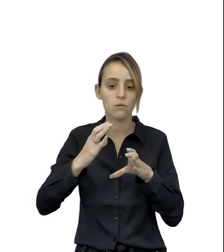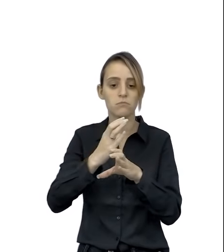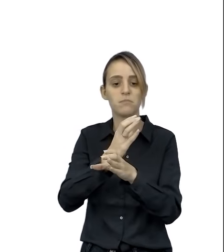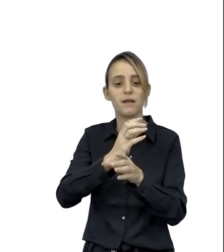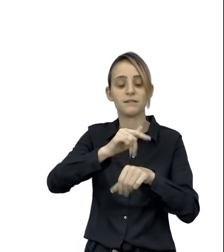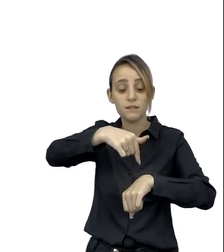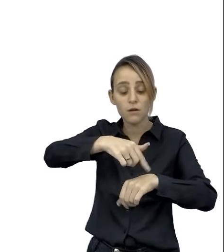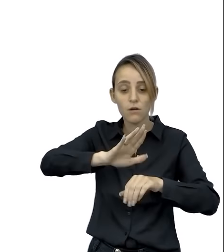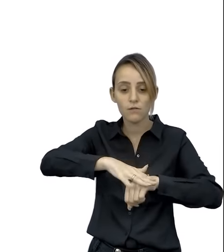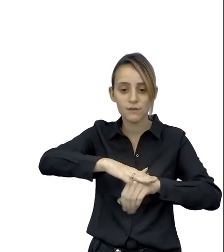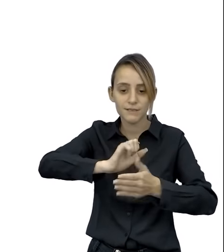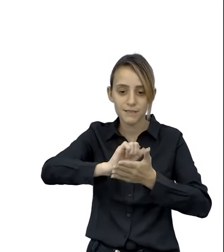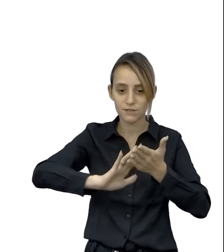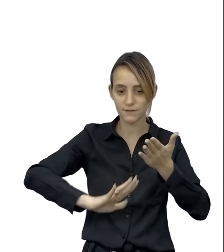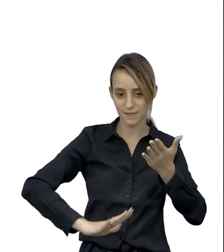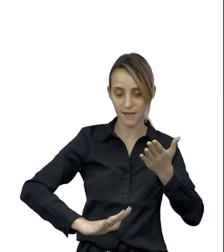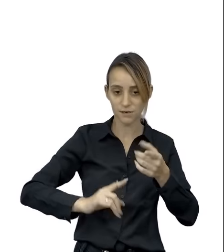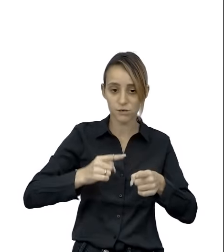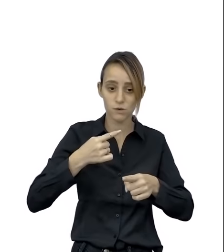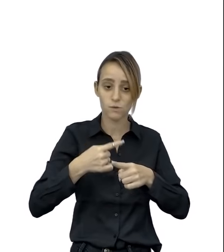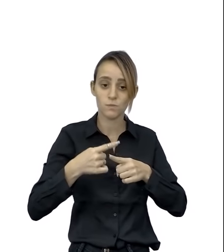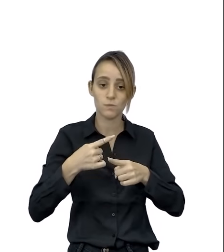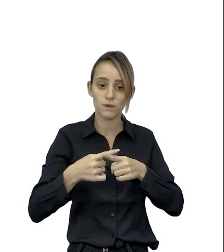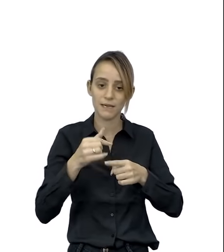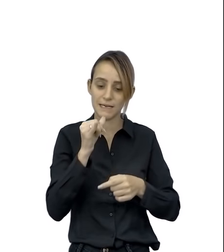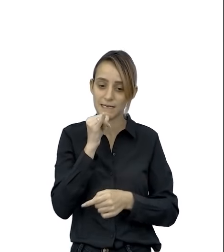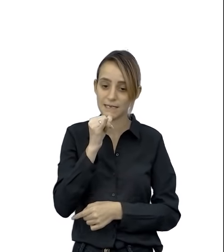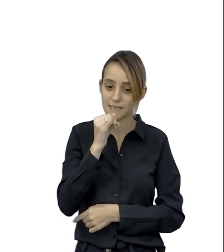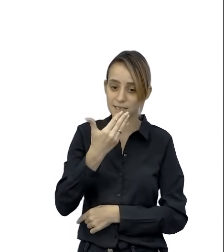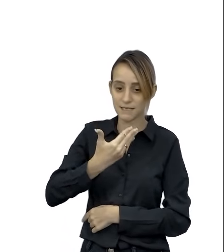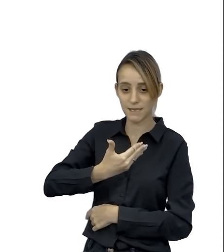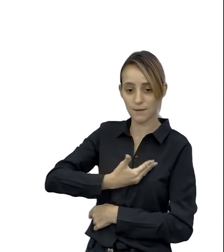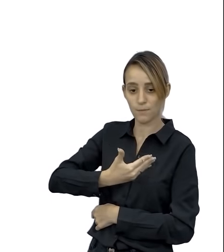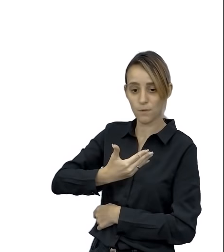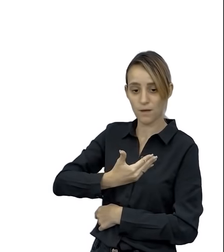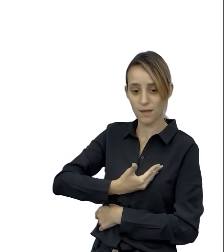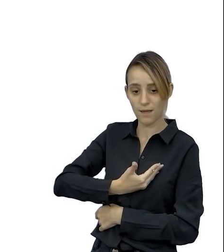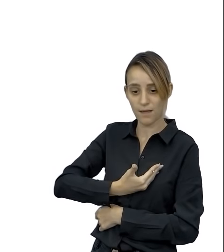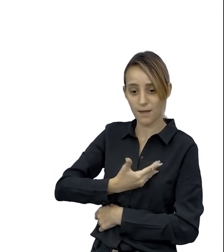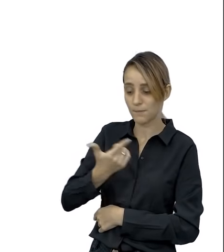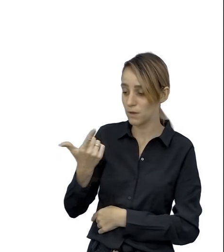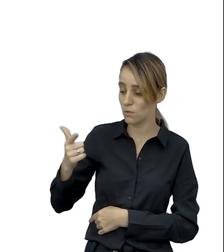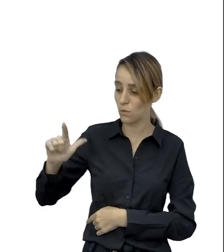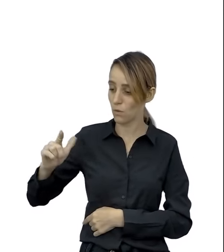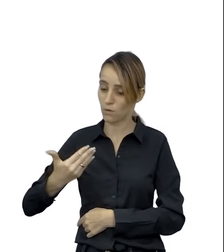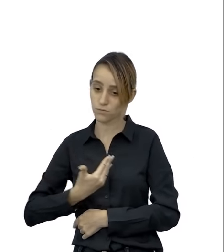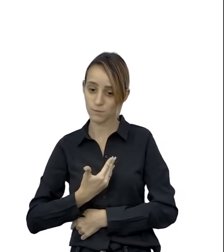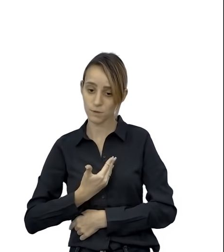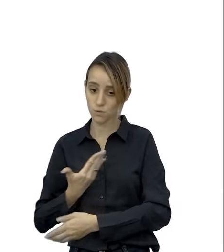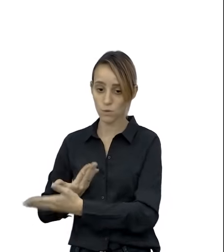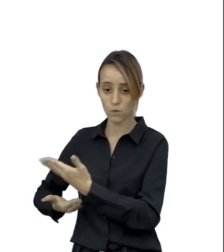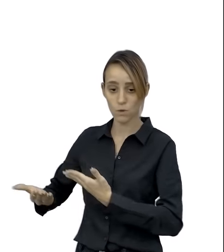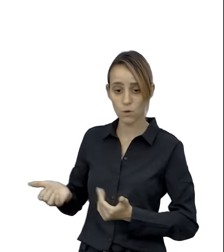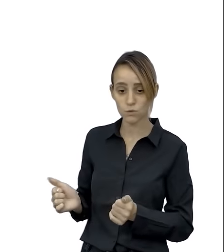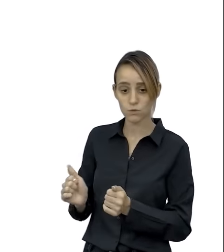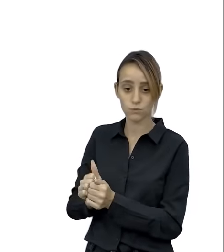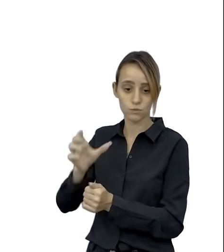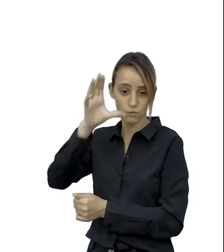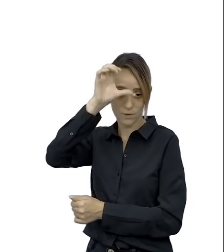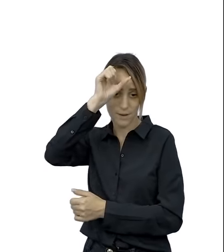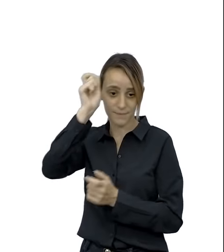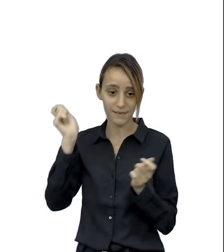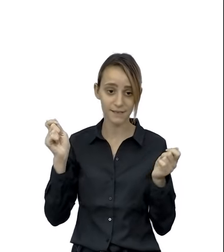das atividades, possibilitando que um colega aprenda com o outro, que ele tenha